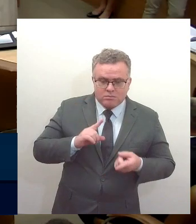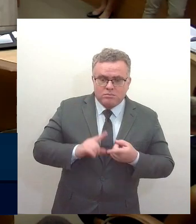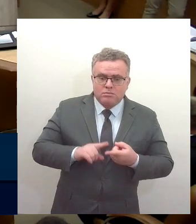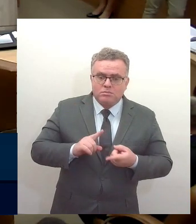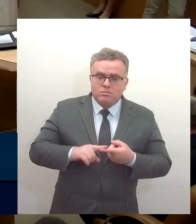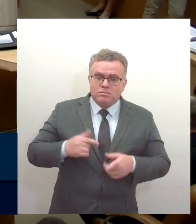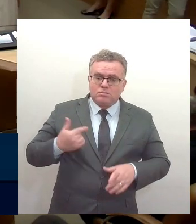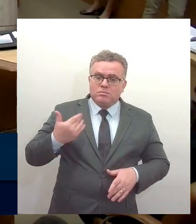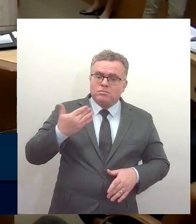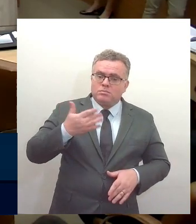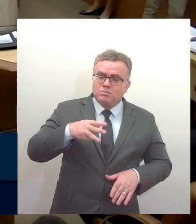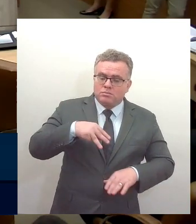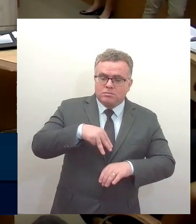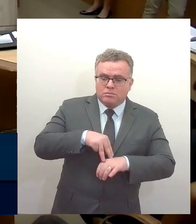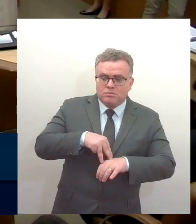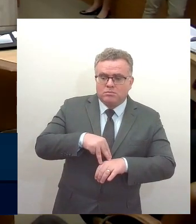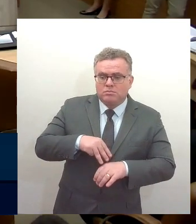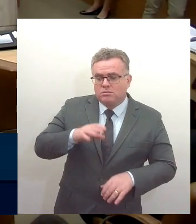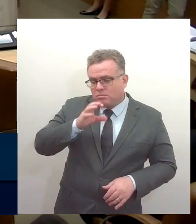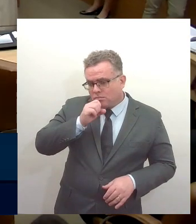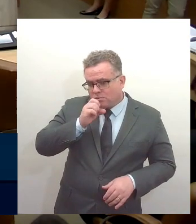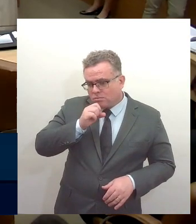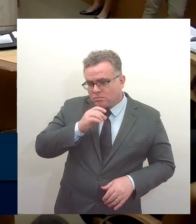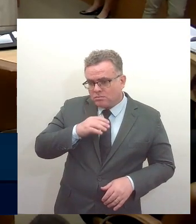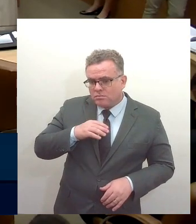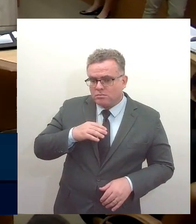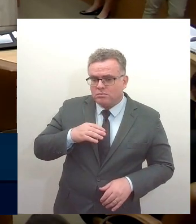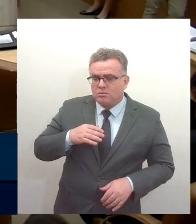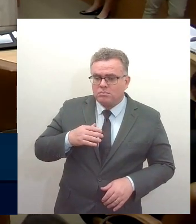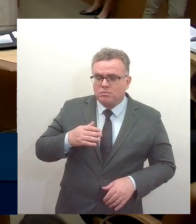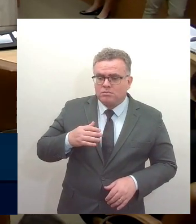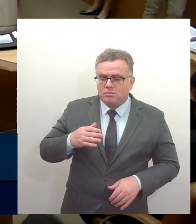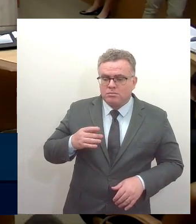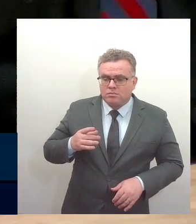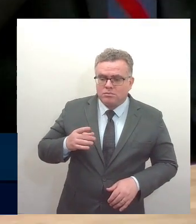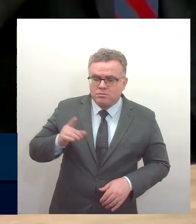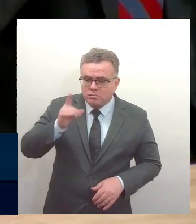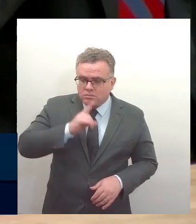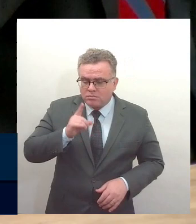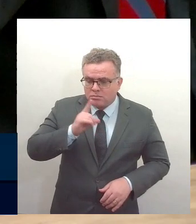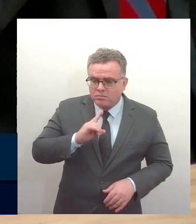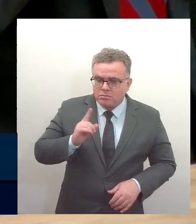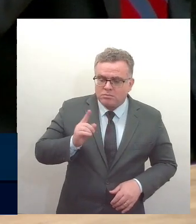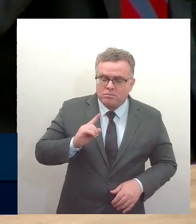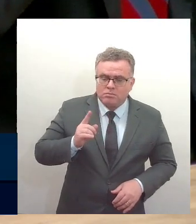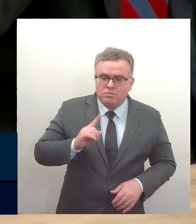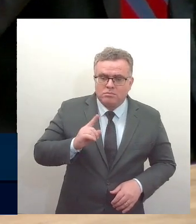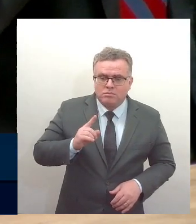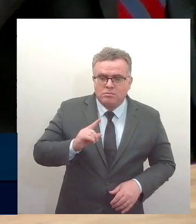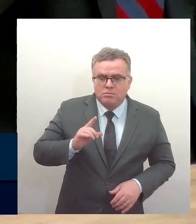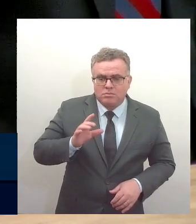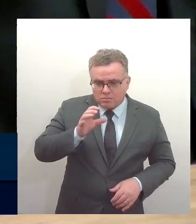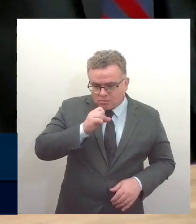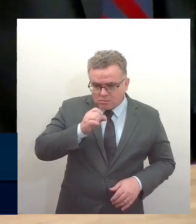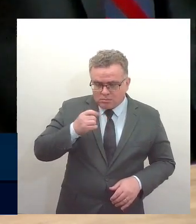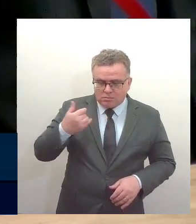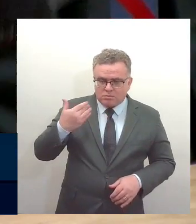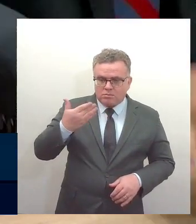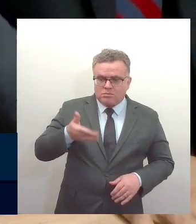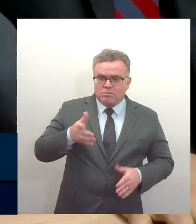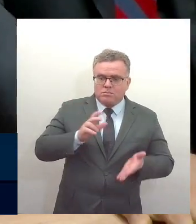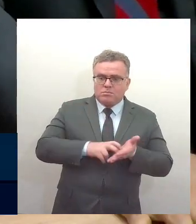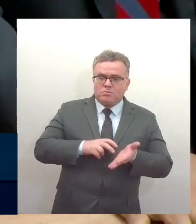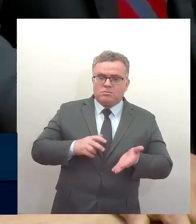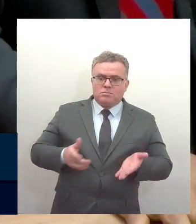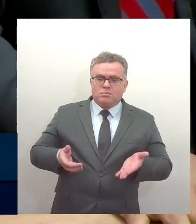não estive no domingo, porque eu tinha um compromisso, mas no sábado de manhã nós tivemos uma movimentação também com os